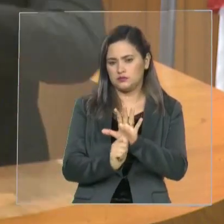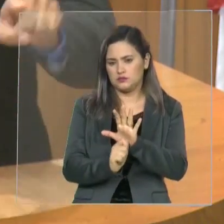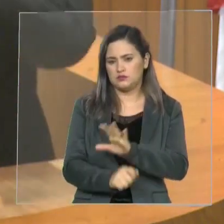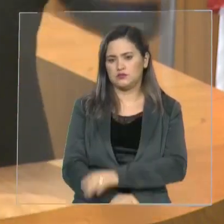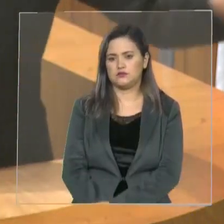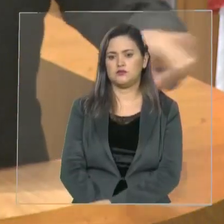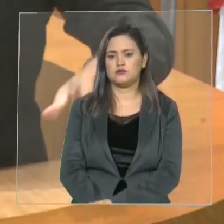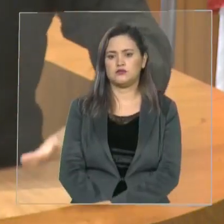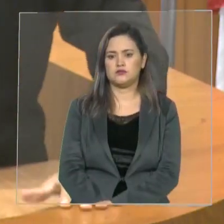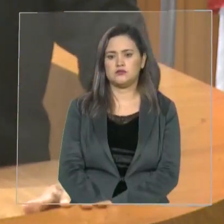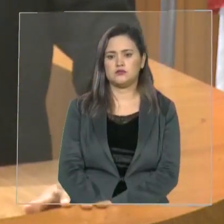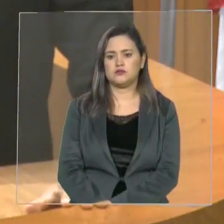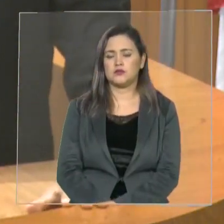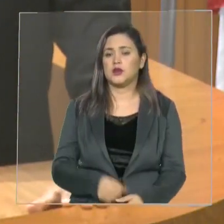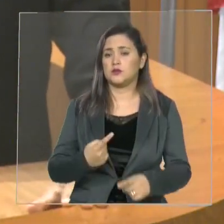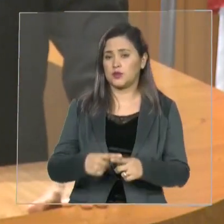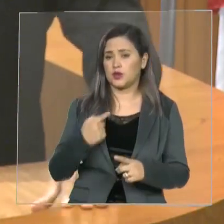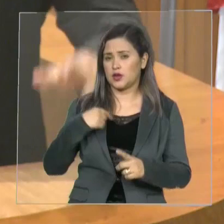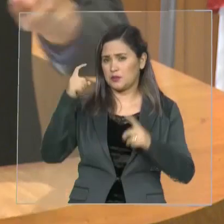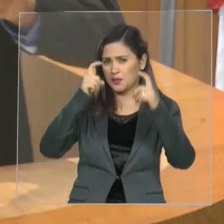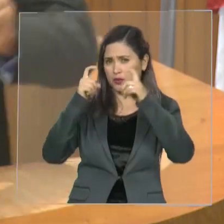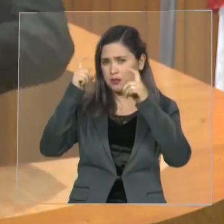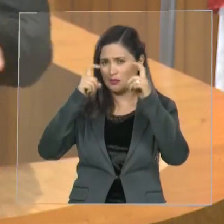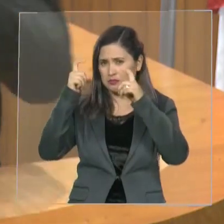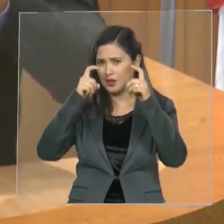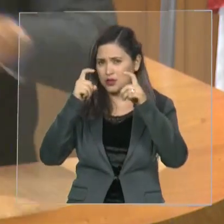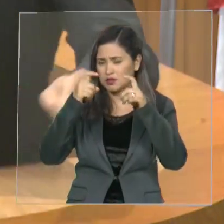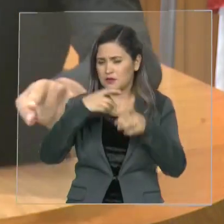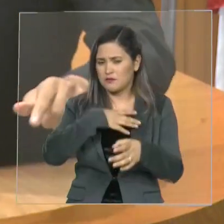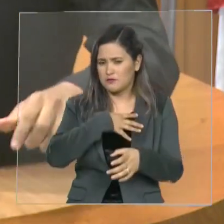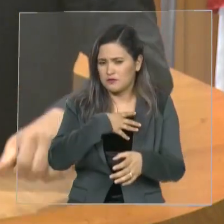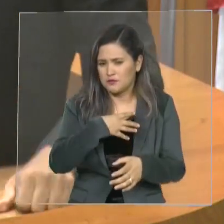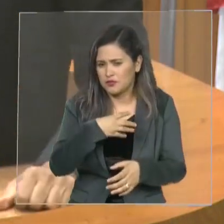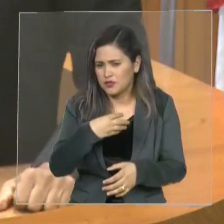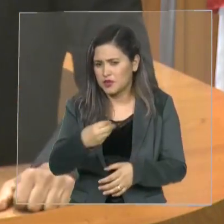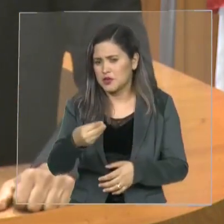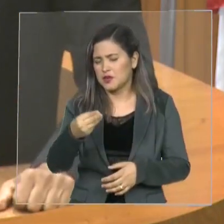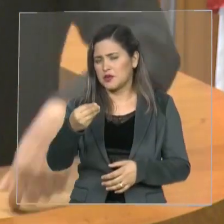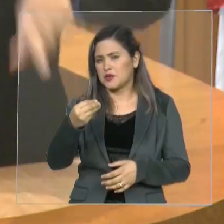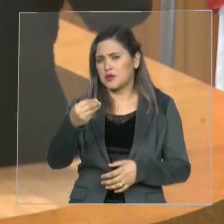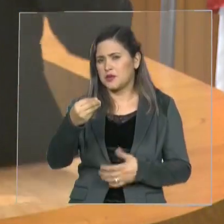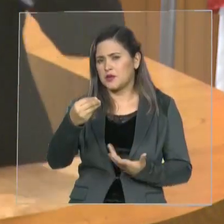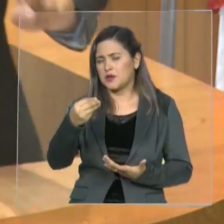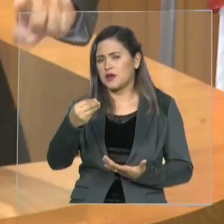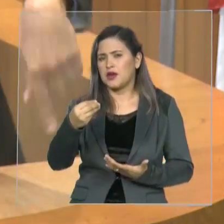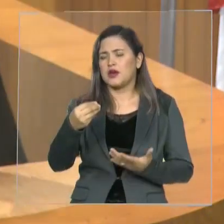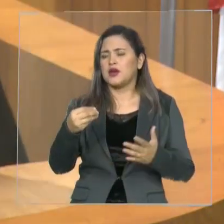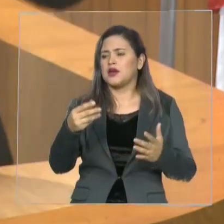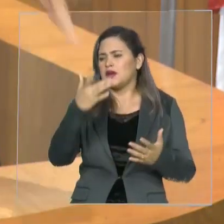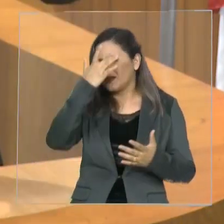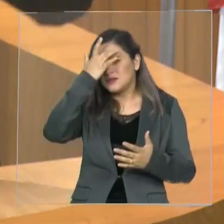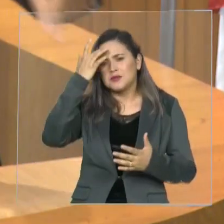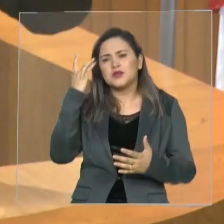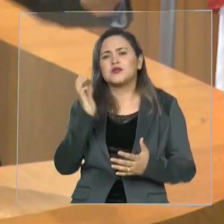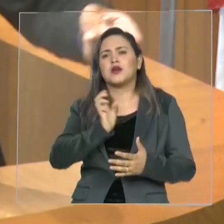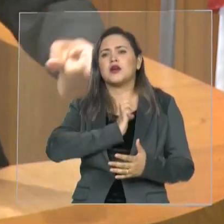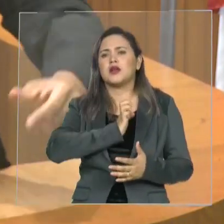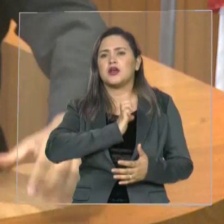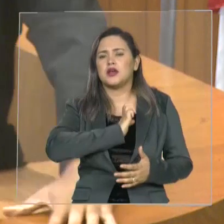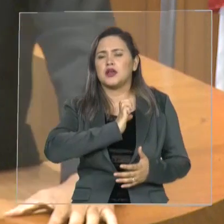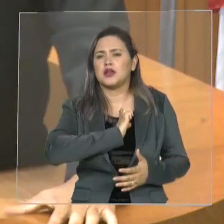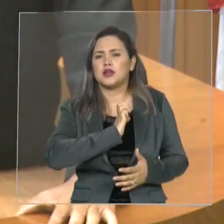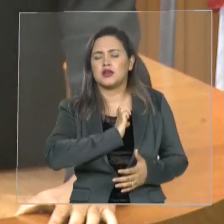os filhos dos poderosos, daqueles que estão saqueando a prefeitura e deixando a população